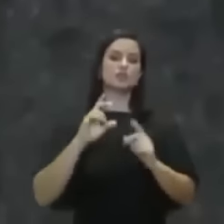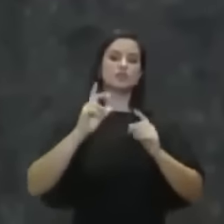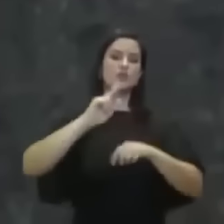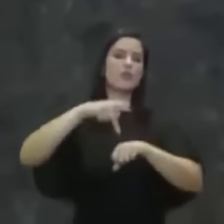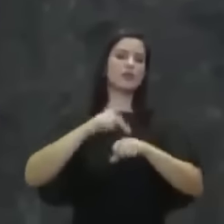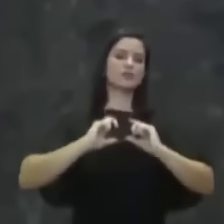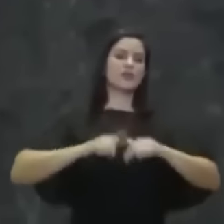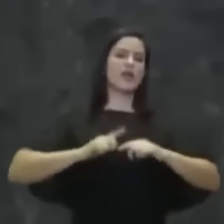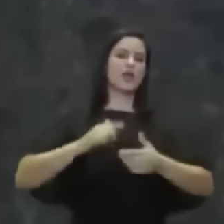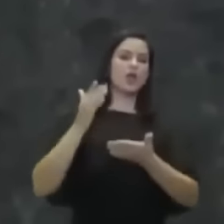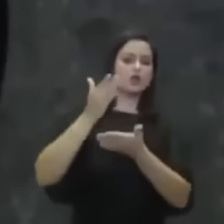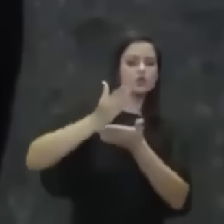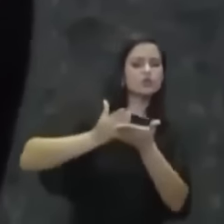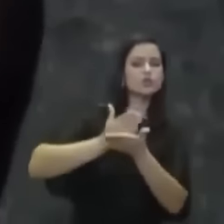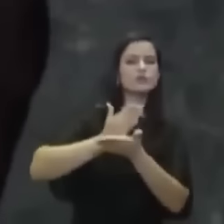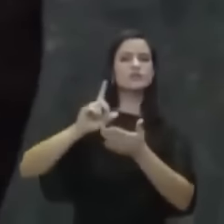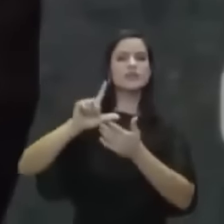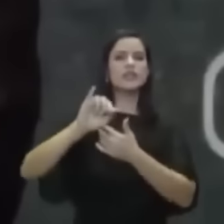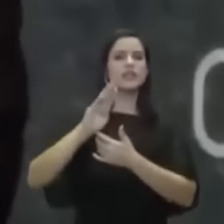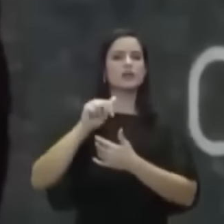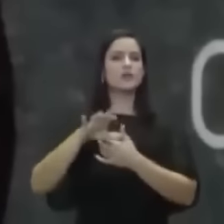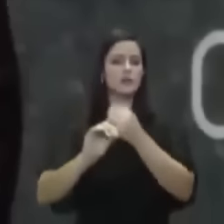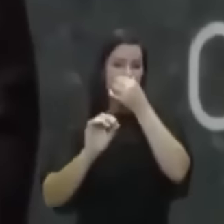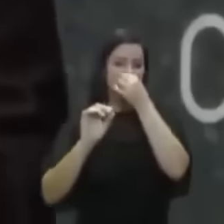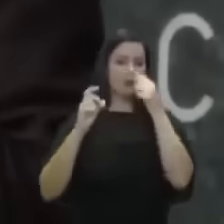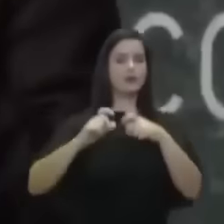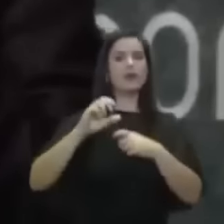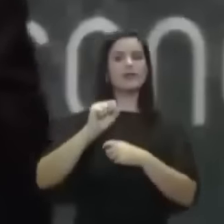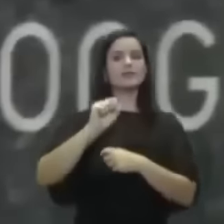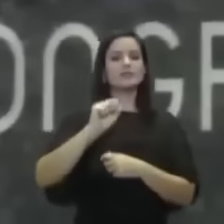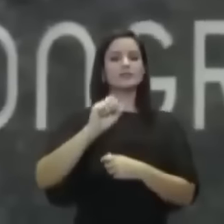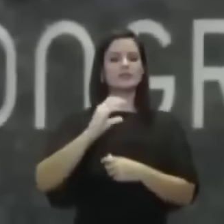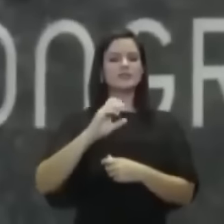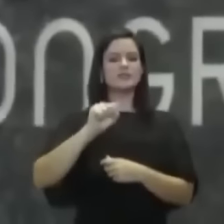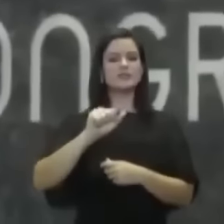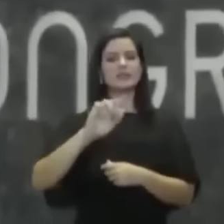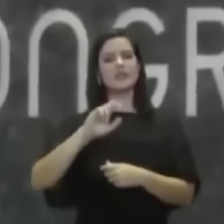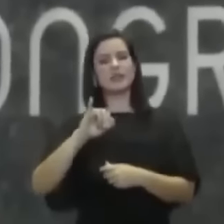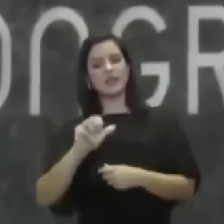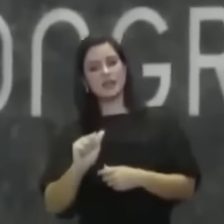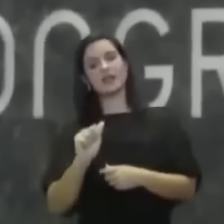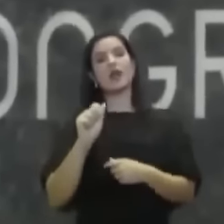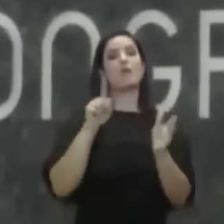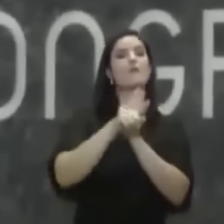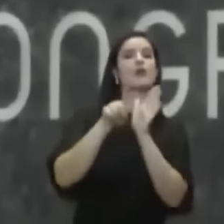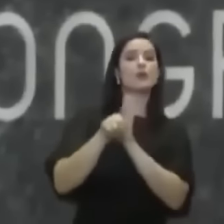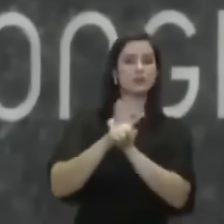divisa com o Líbano, lá em Bânias, lá em Cesareia de Filipe, Jesus faz uma espécie de enquete com seus discípulos